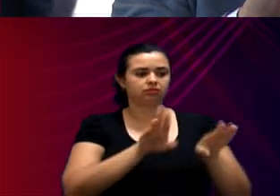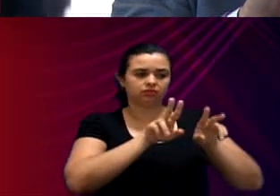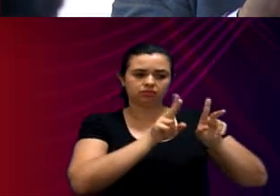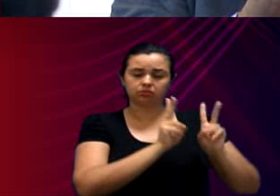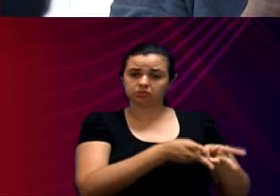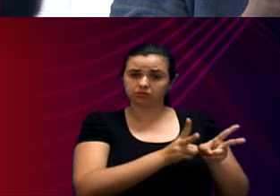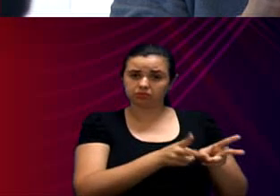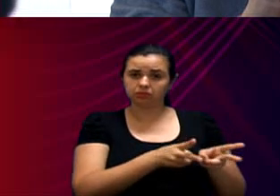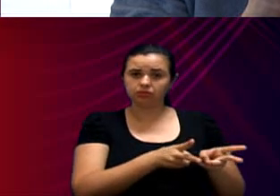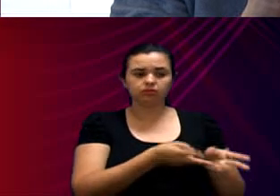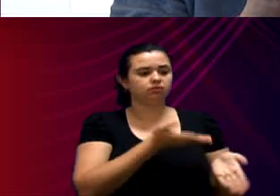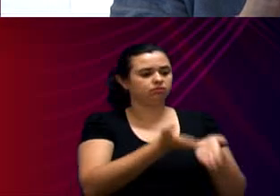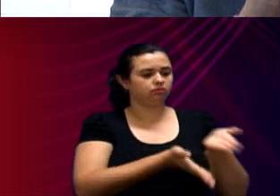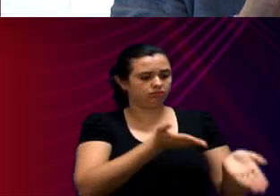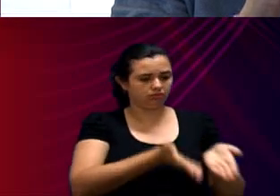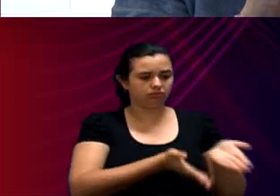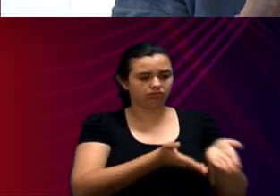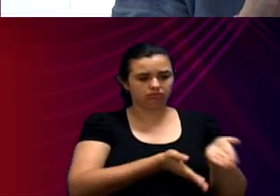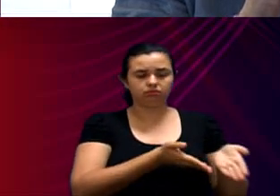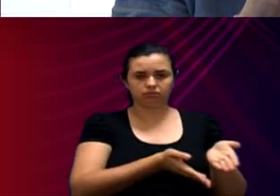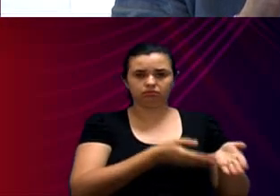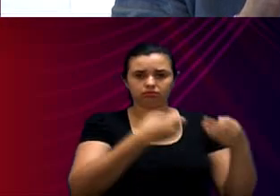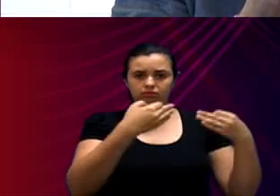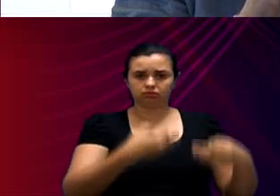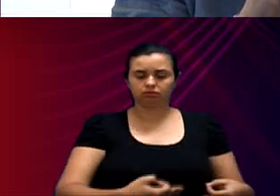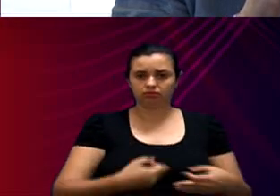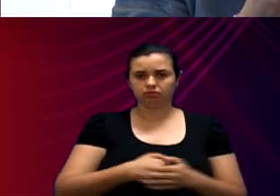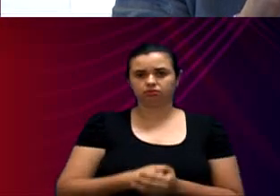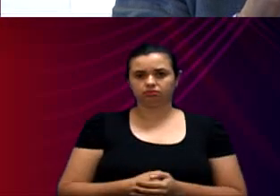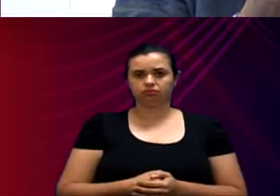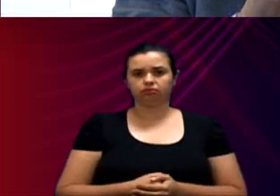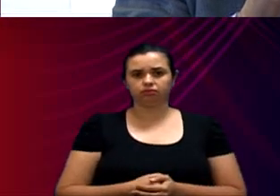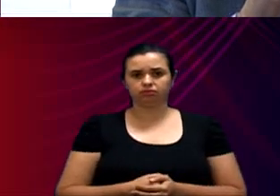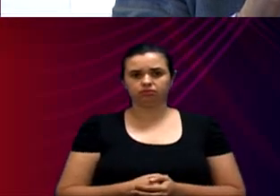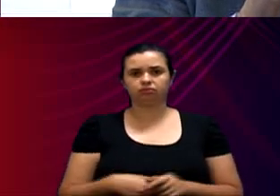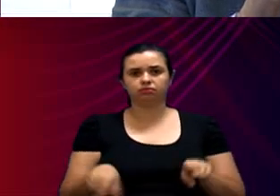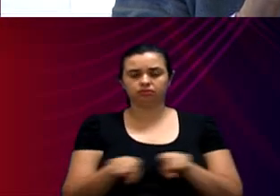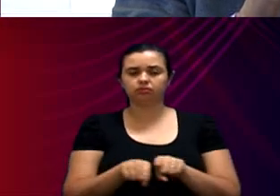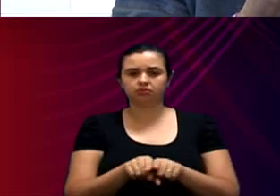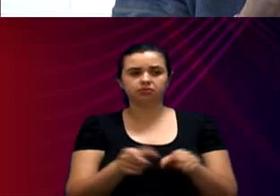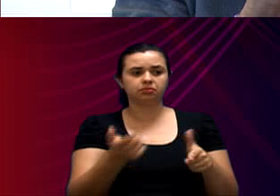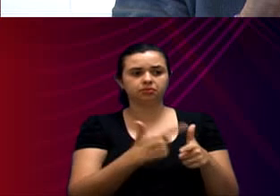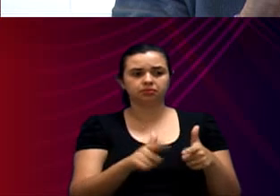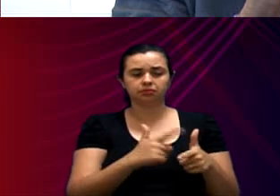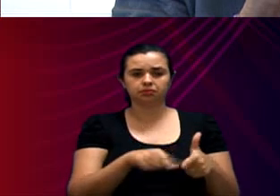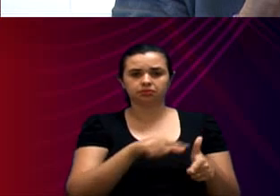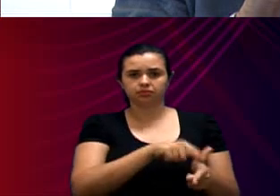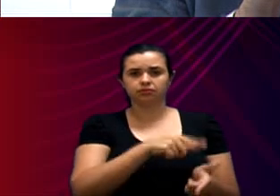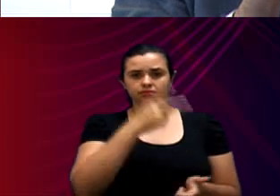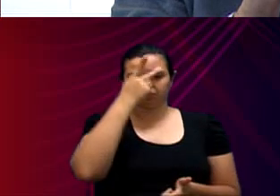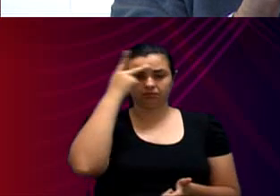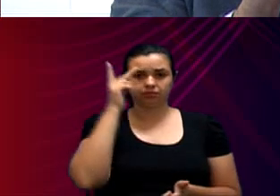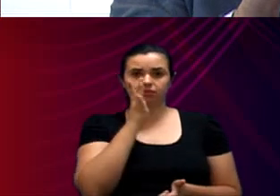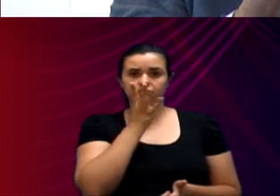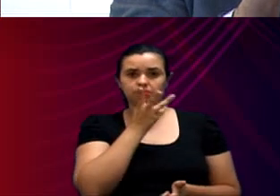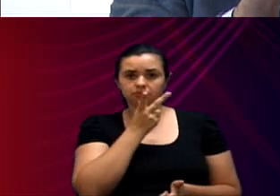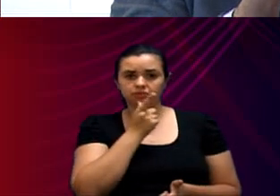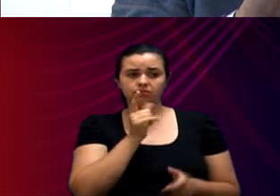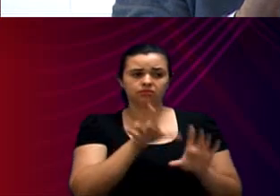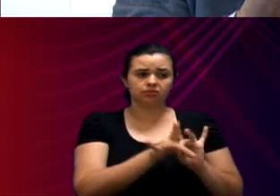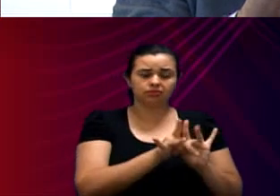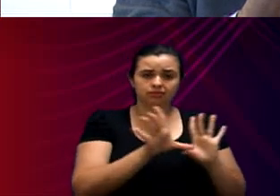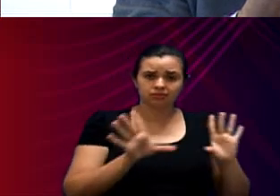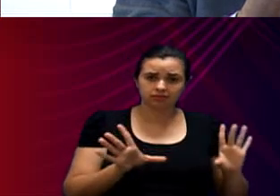prejuízo dessas pessoas que demoram, ela também é da unidade, porque o paciente já está liberado. Sim. E